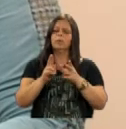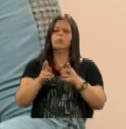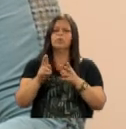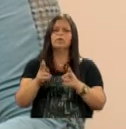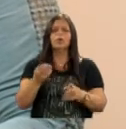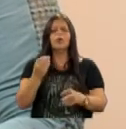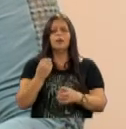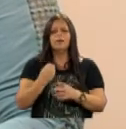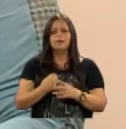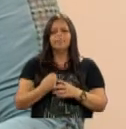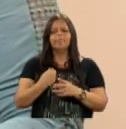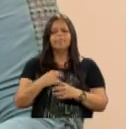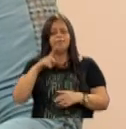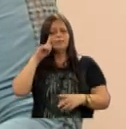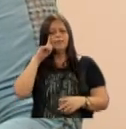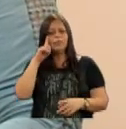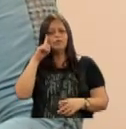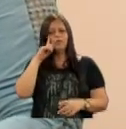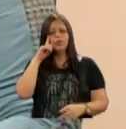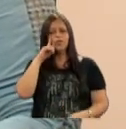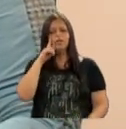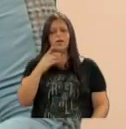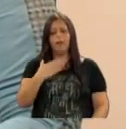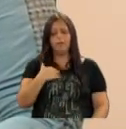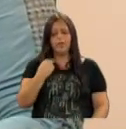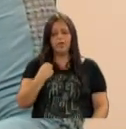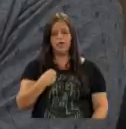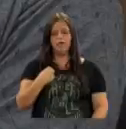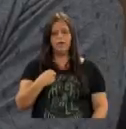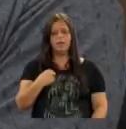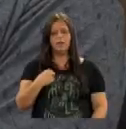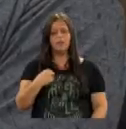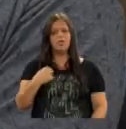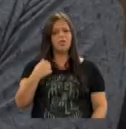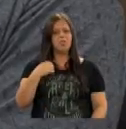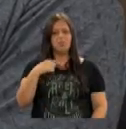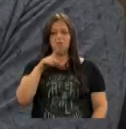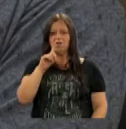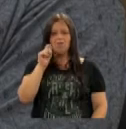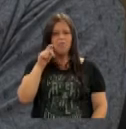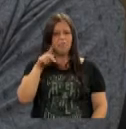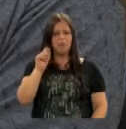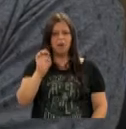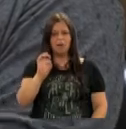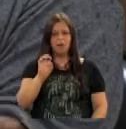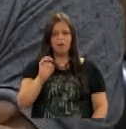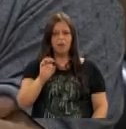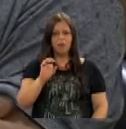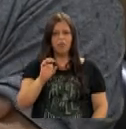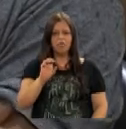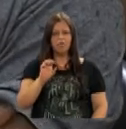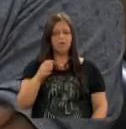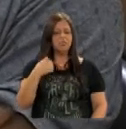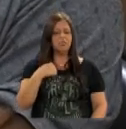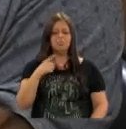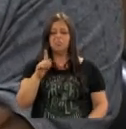é constantemente essa sobrevivência no seu dia a dia minha fita papai